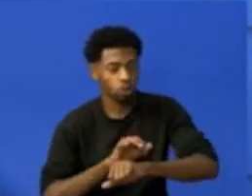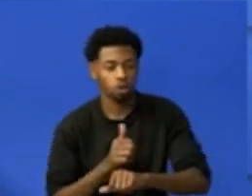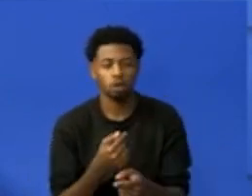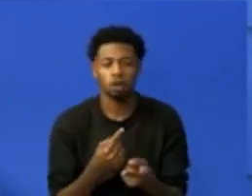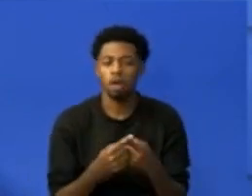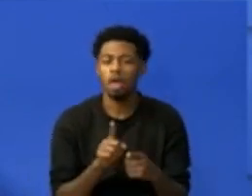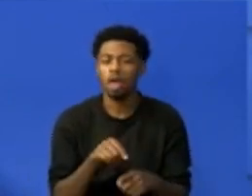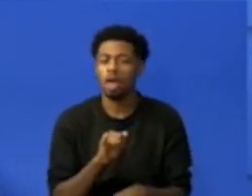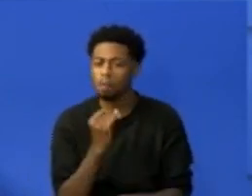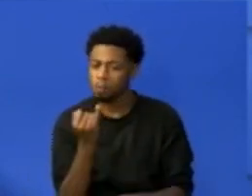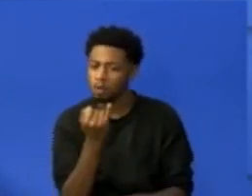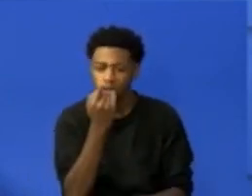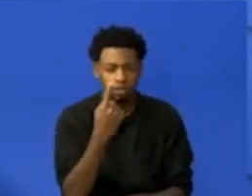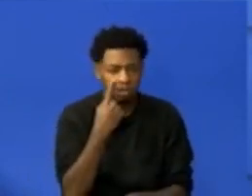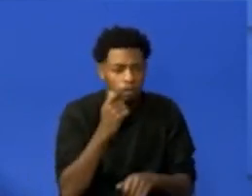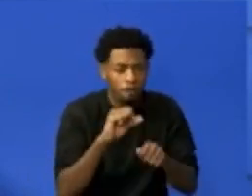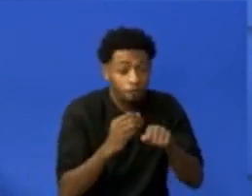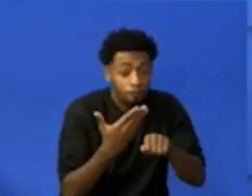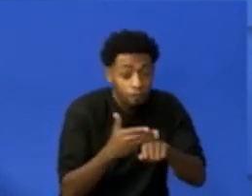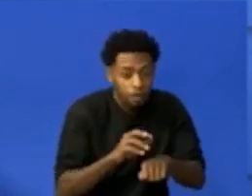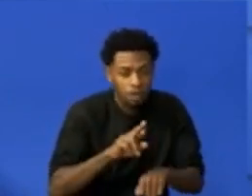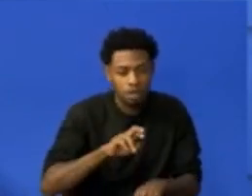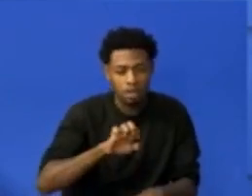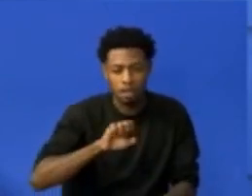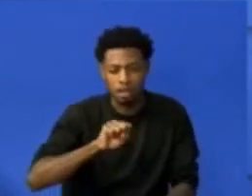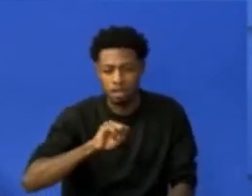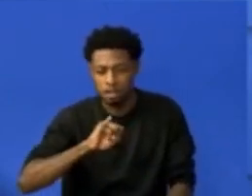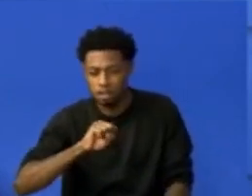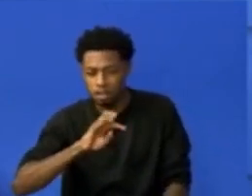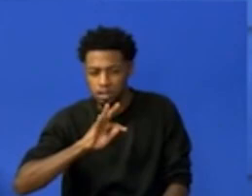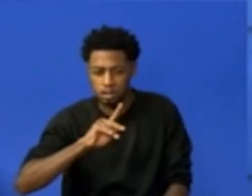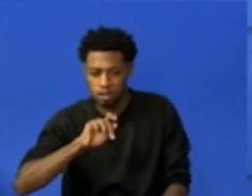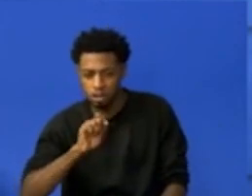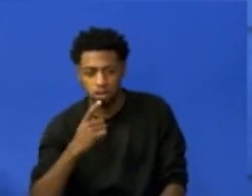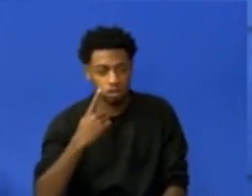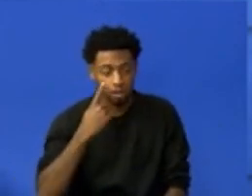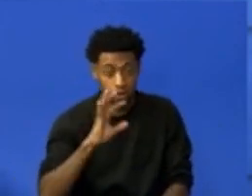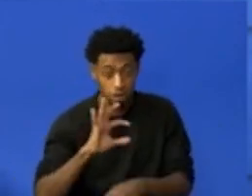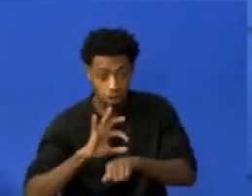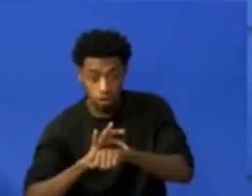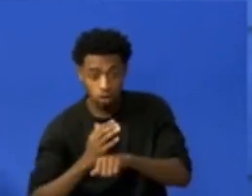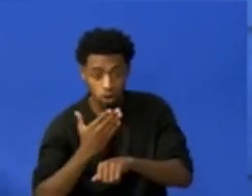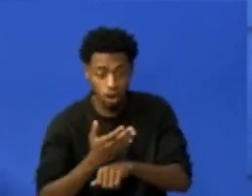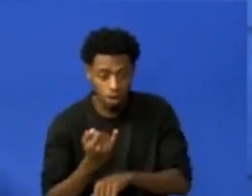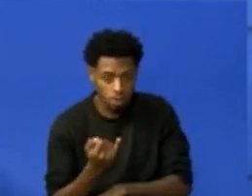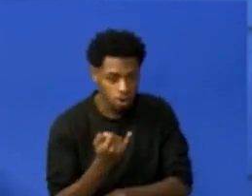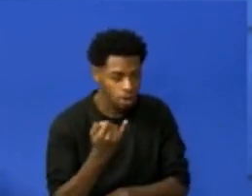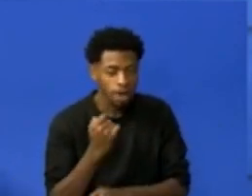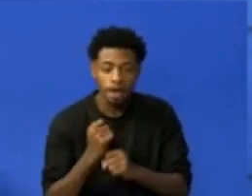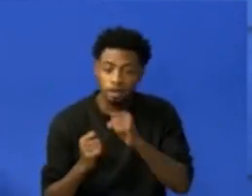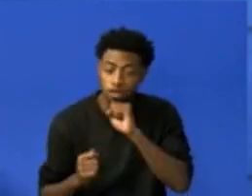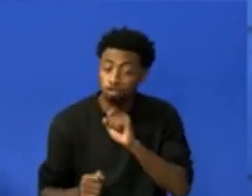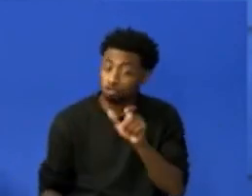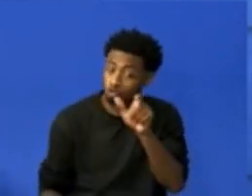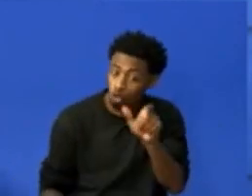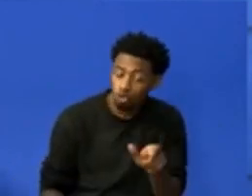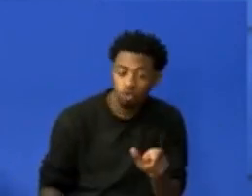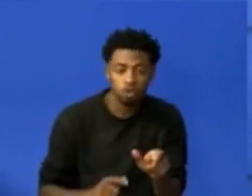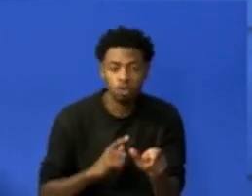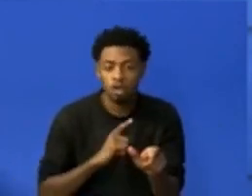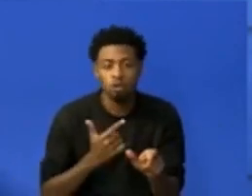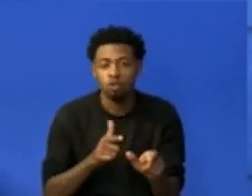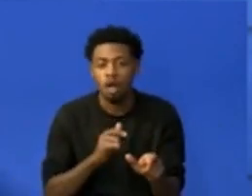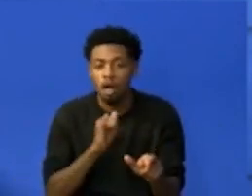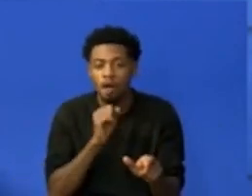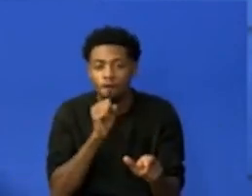grande ponto do treinamento resistido, propiciar segurança ao praticante. O idoso, geralmente, ele não está